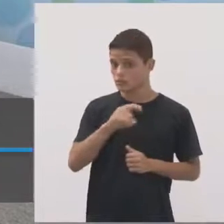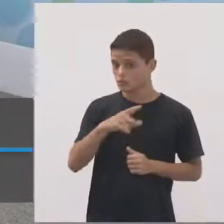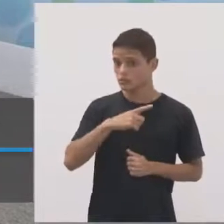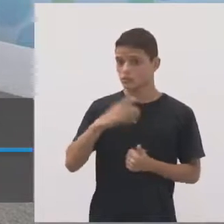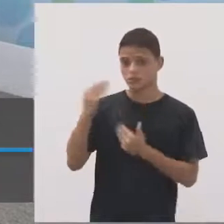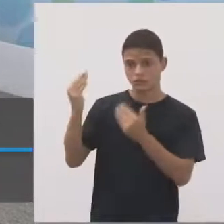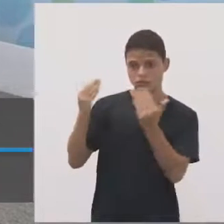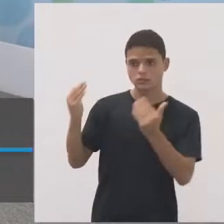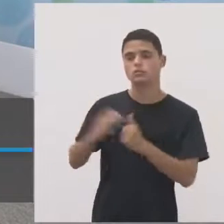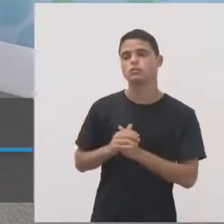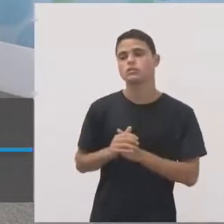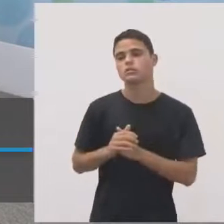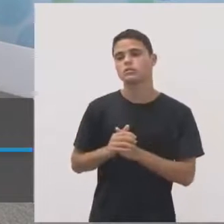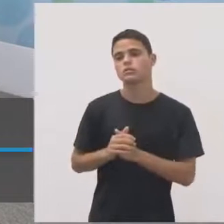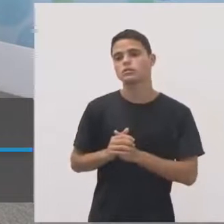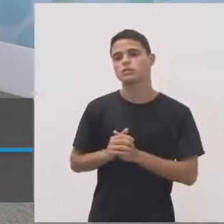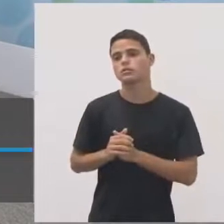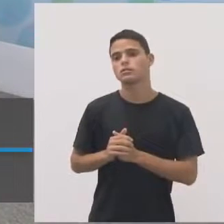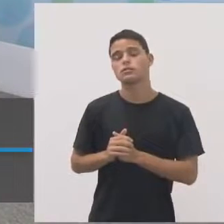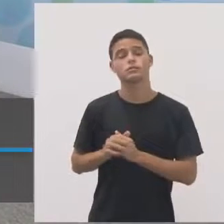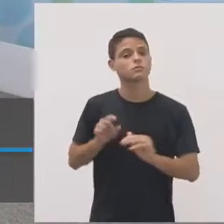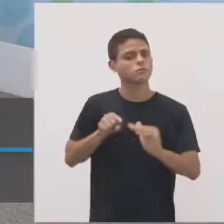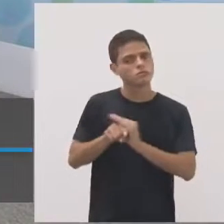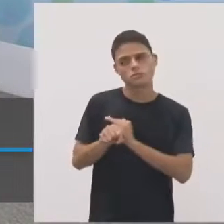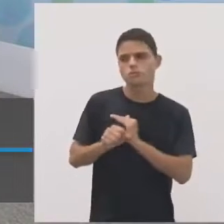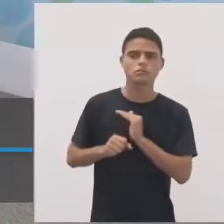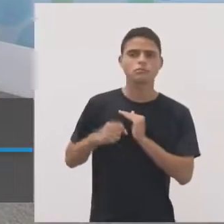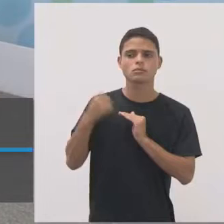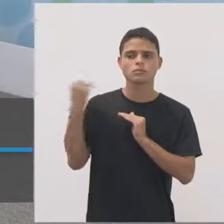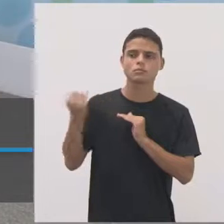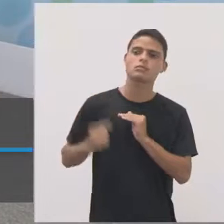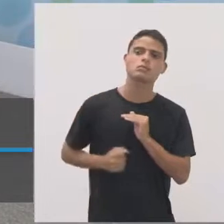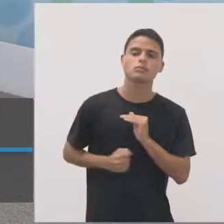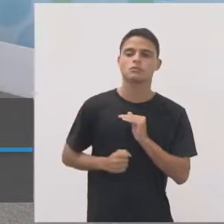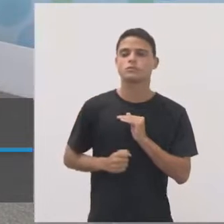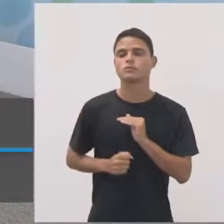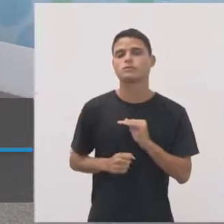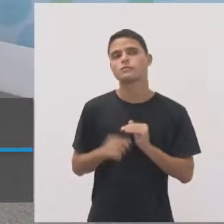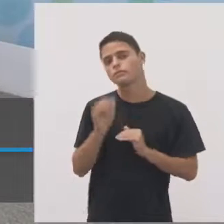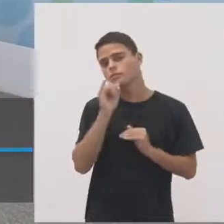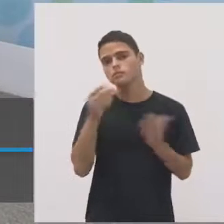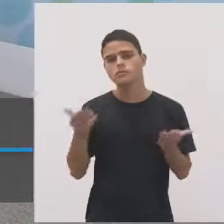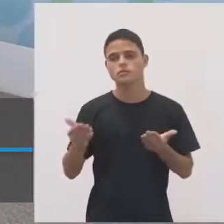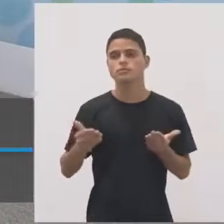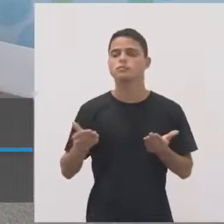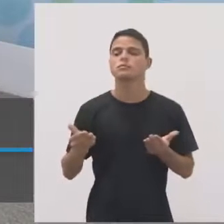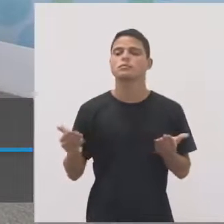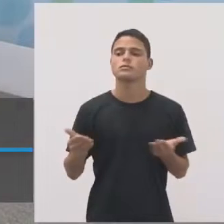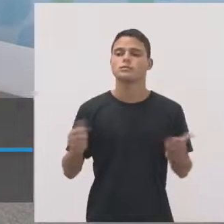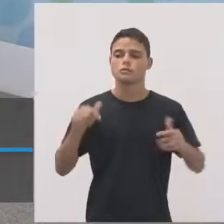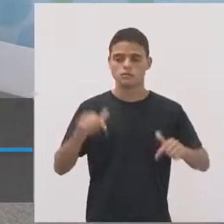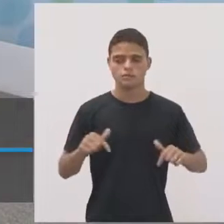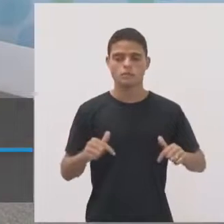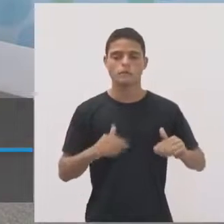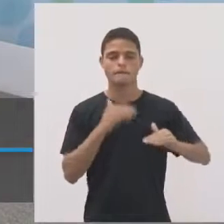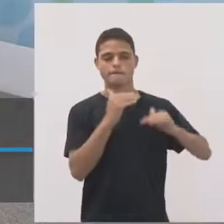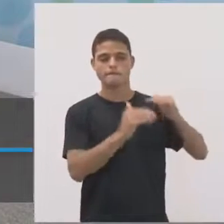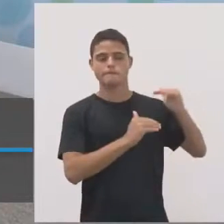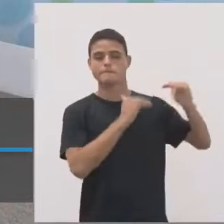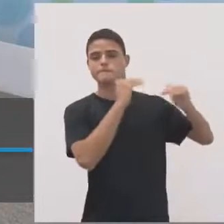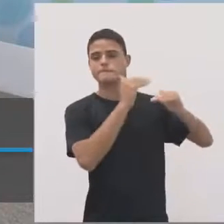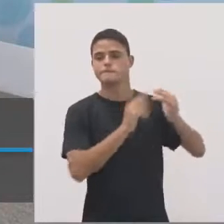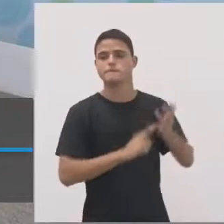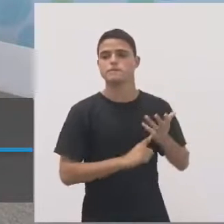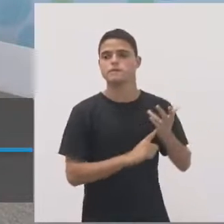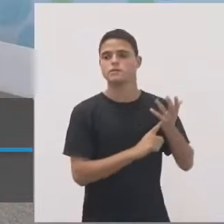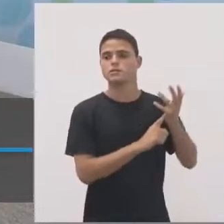tem uma dúvida, né? Na verdade, não só com relação a isso, né? Porque hoje em dia, com a expansão da tecnologia, também tem muitos vírus, essas coisas de Pix